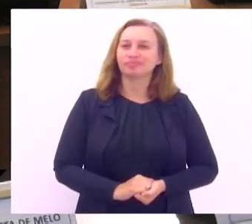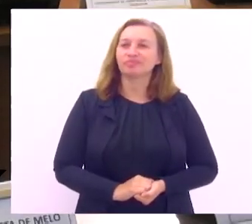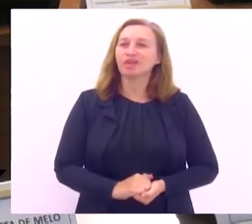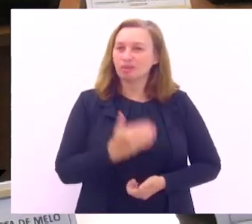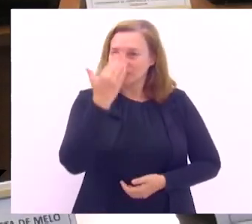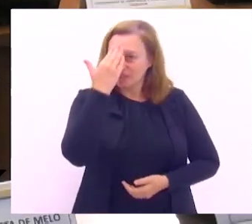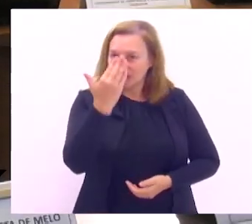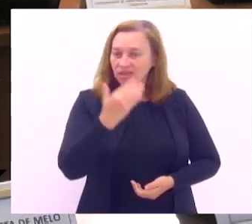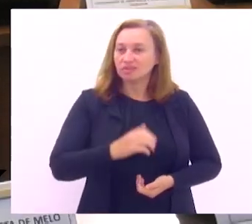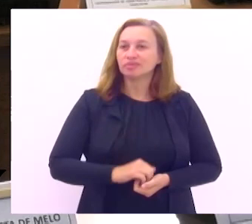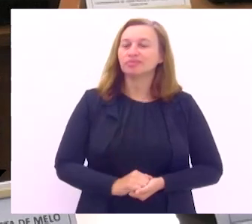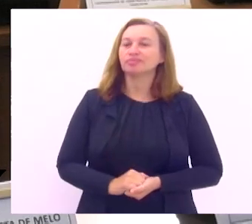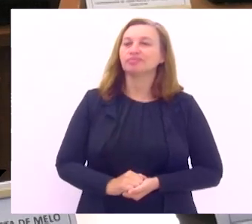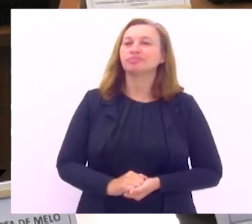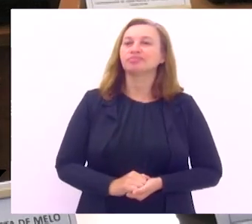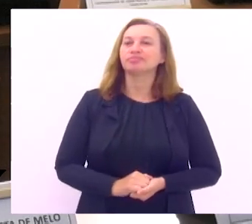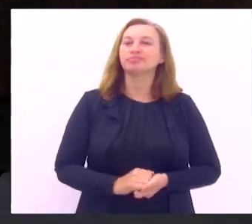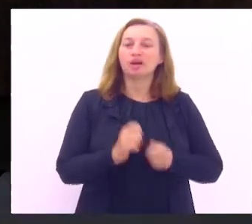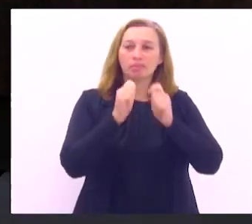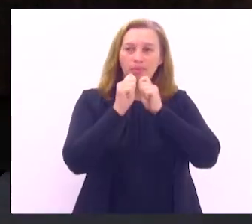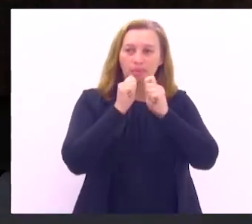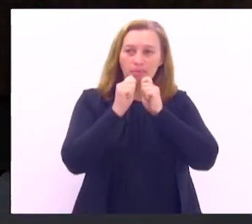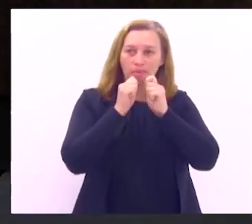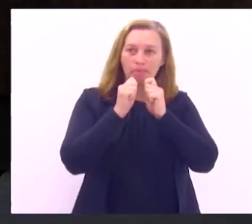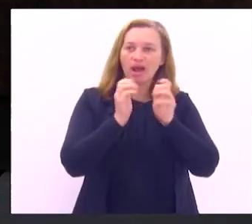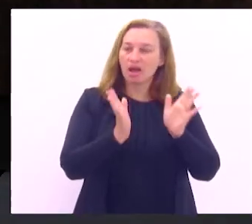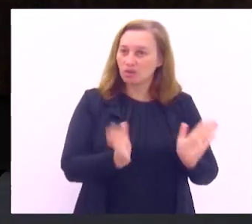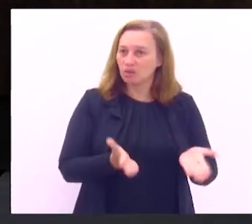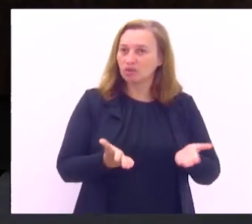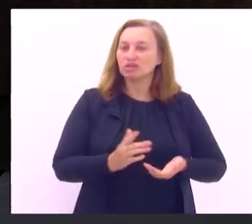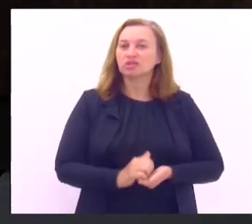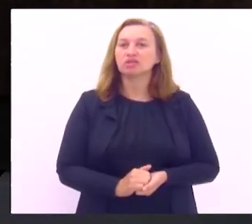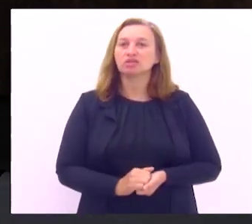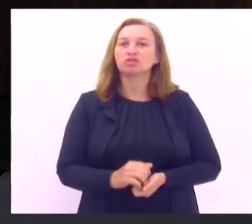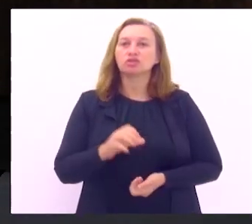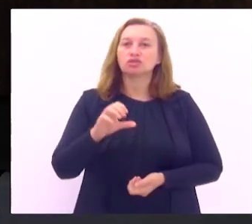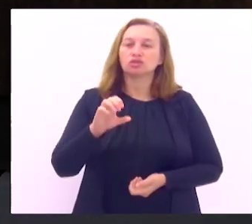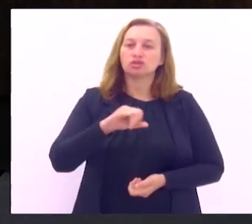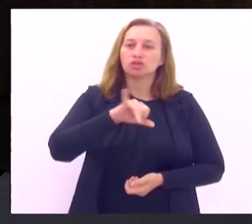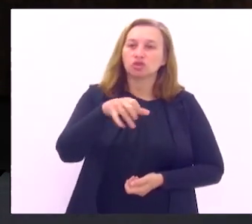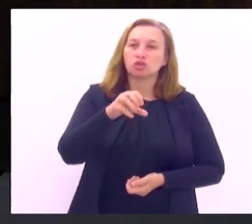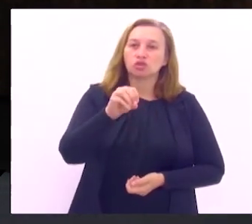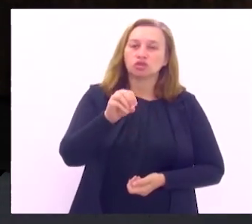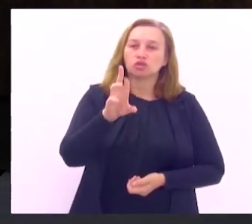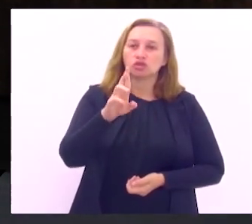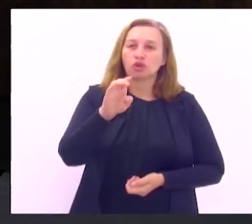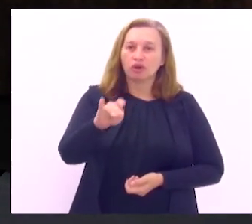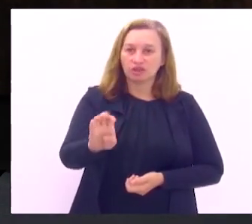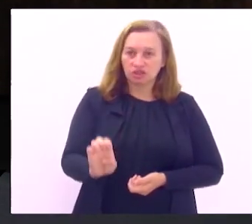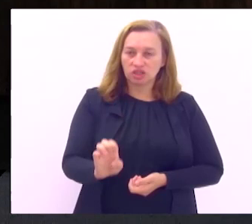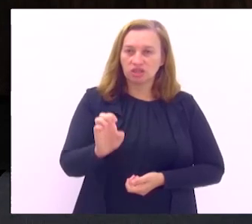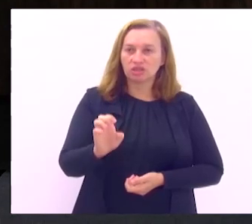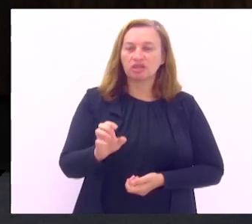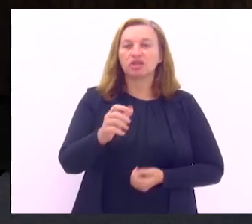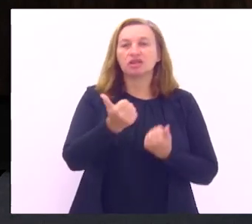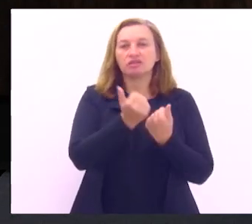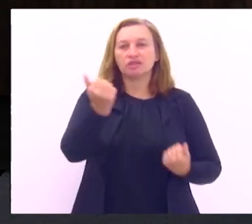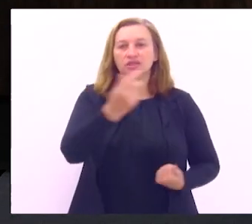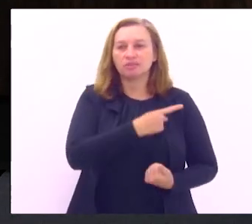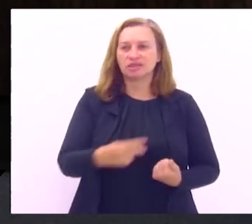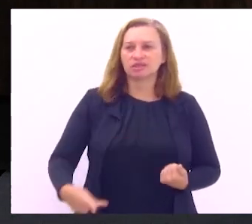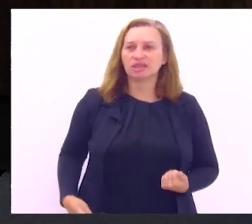Obrigado. Passar a palavra agora para o senhor Jorge Arcanjo, vice-presidente da FERAI.